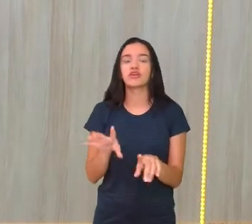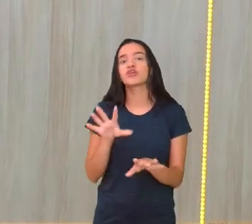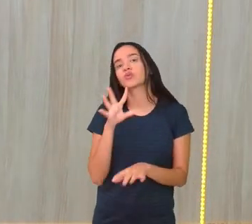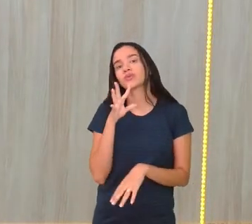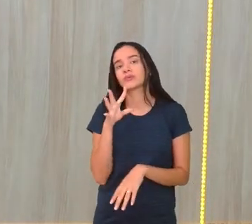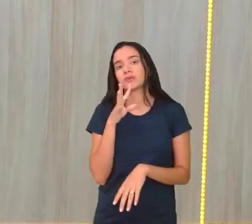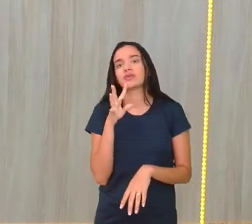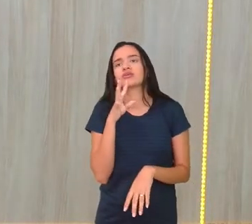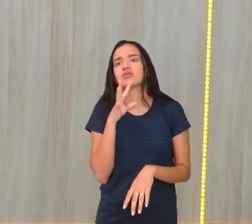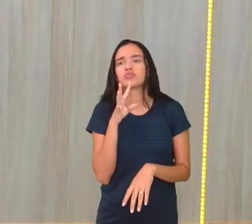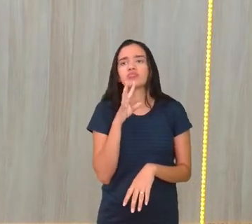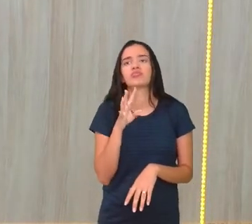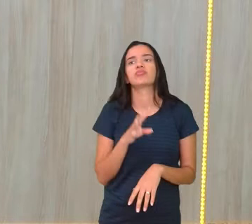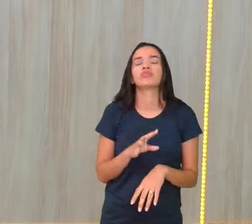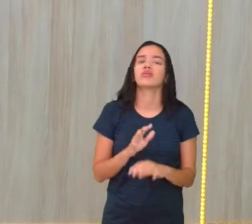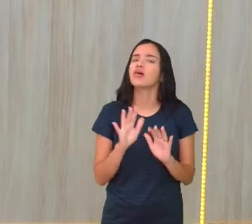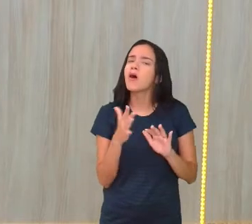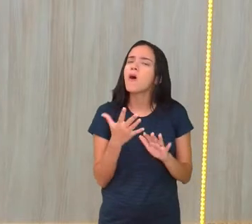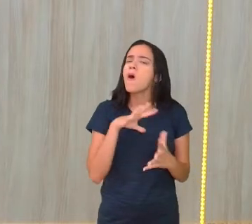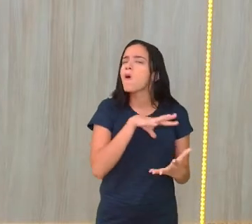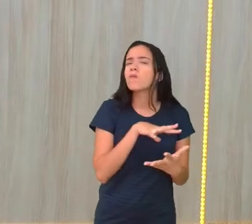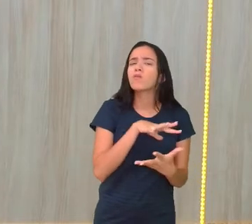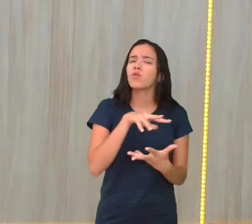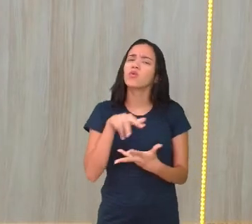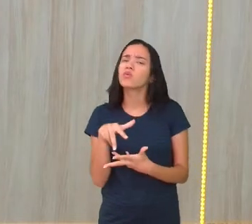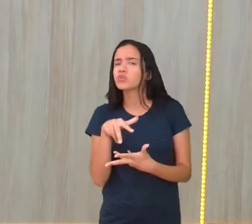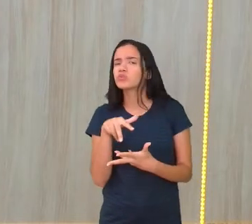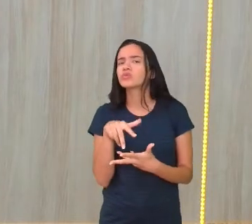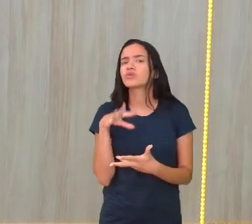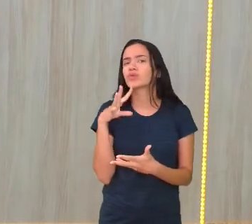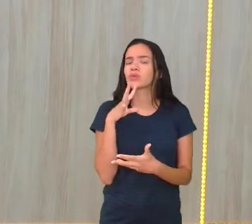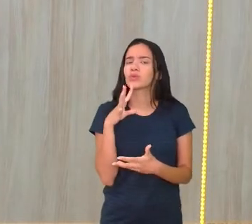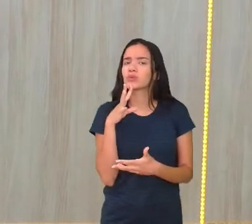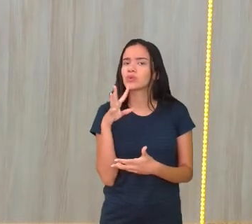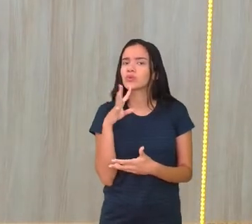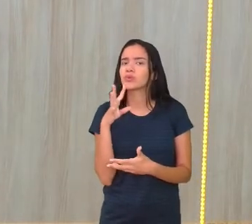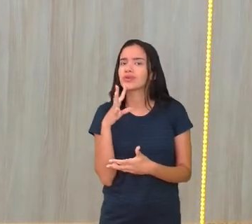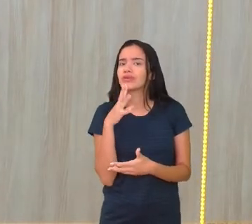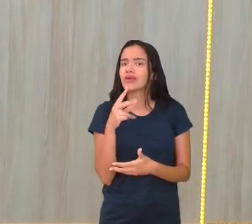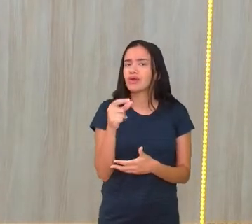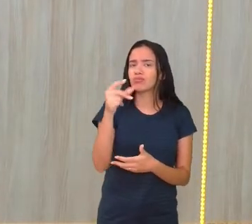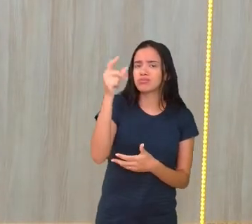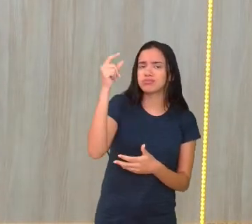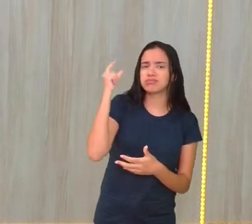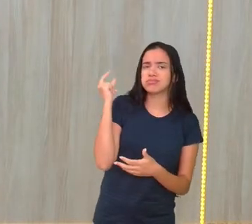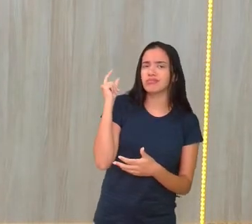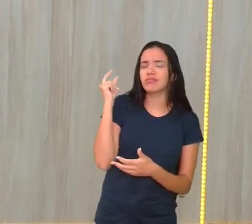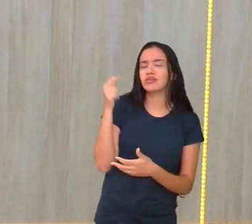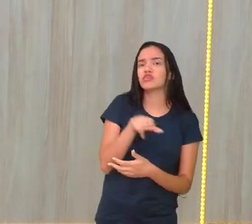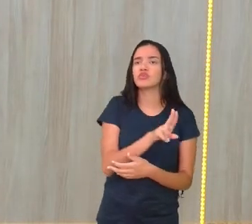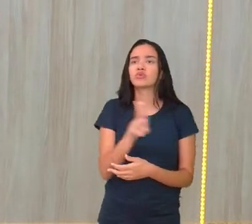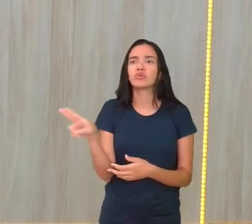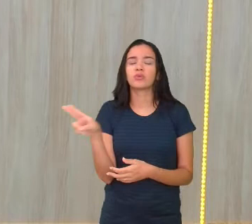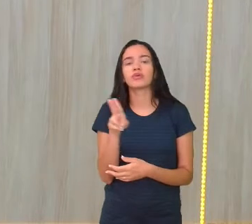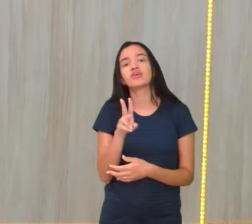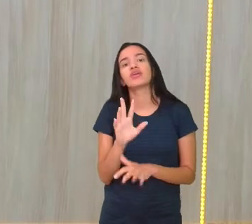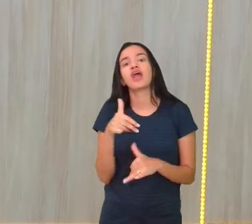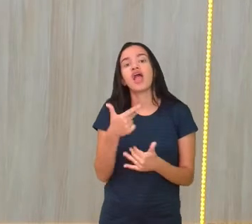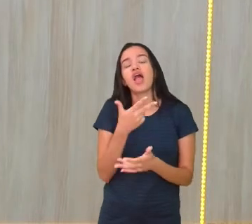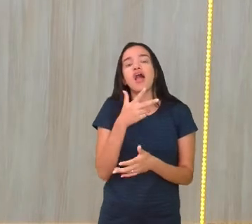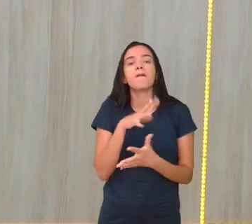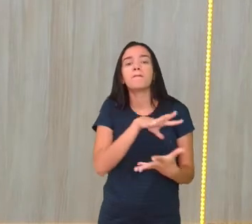conhecido. Qual era o mundo que se conhecia naquele período? O chamado Velho